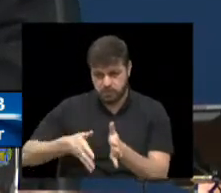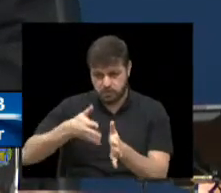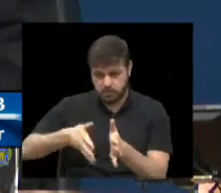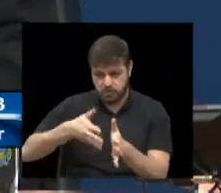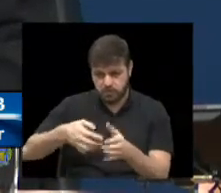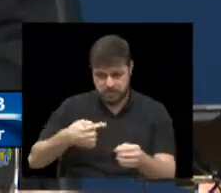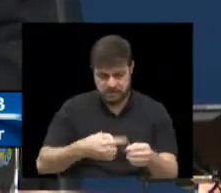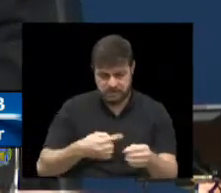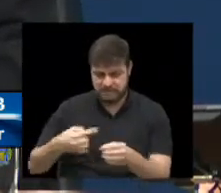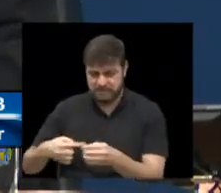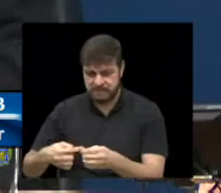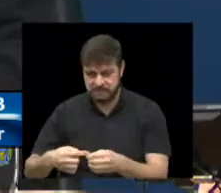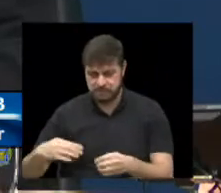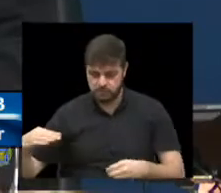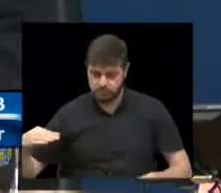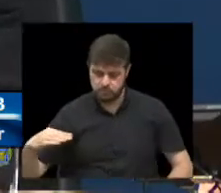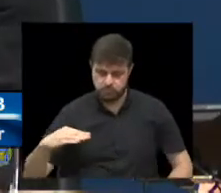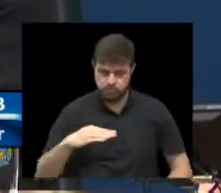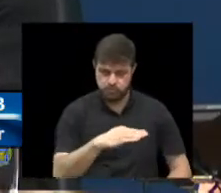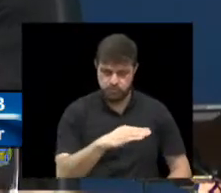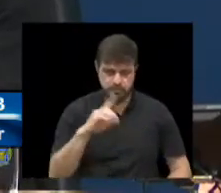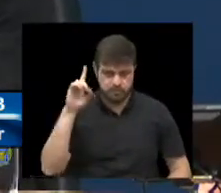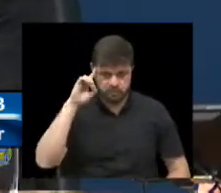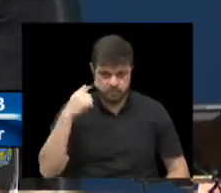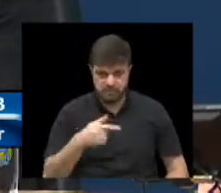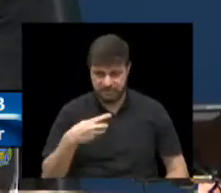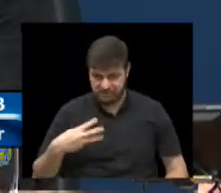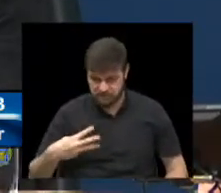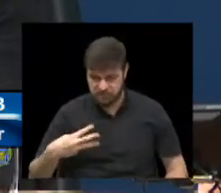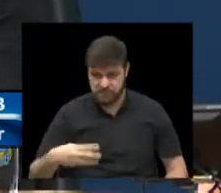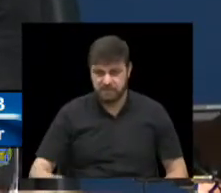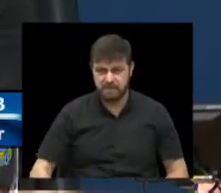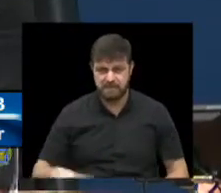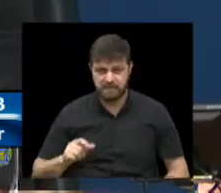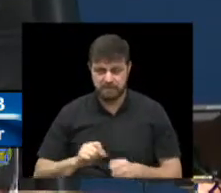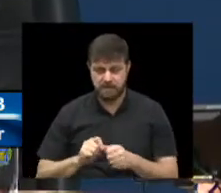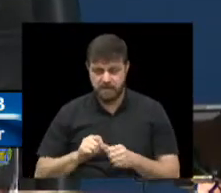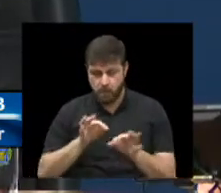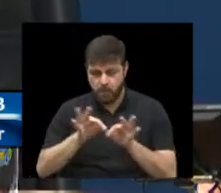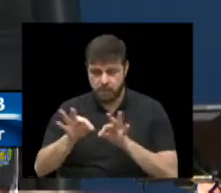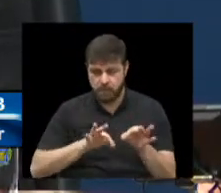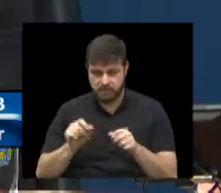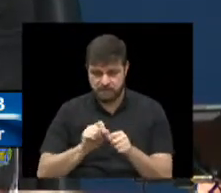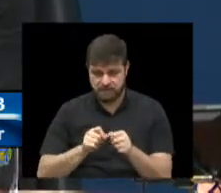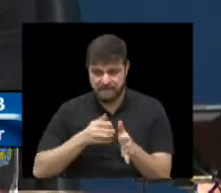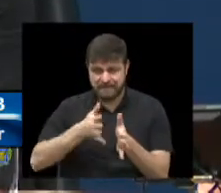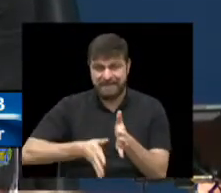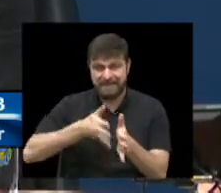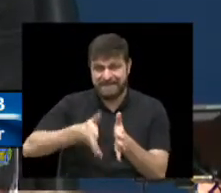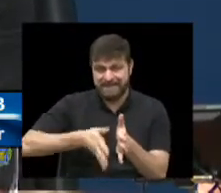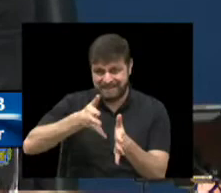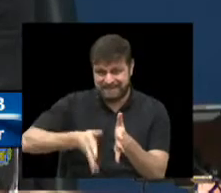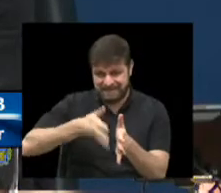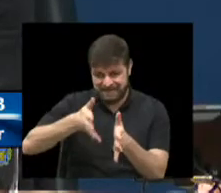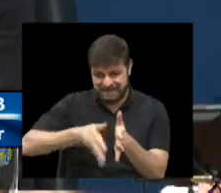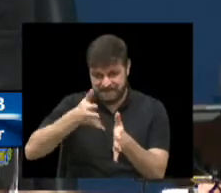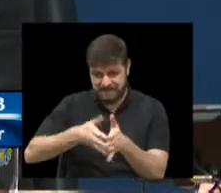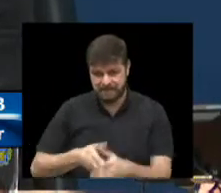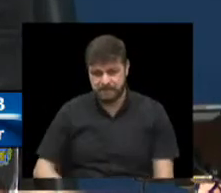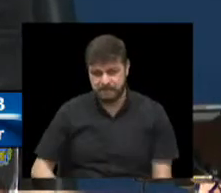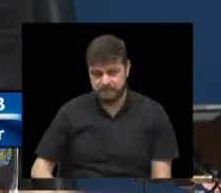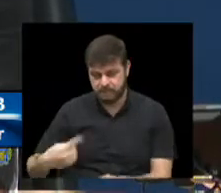Louveira, no último dia 23, em prol do projeto da interligação por trem de passageiros da